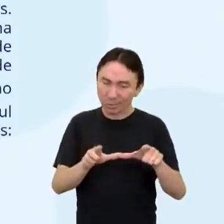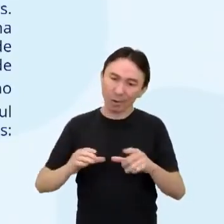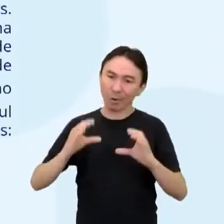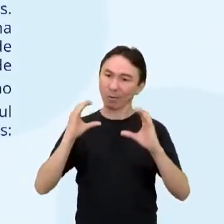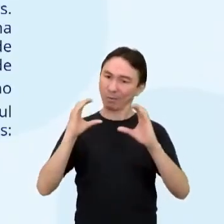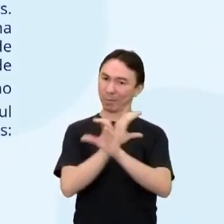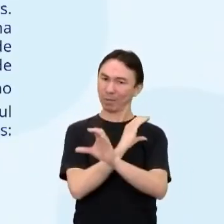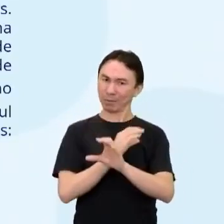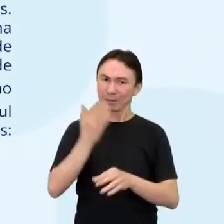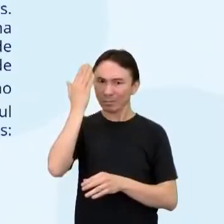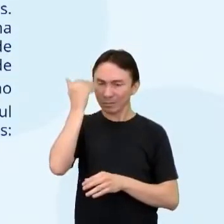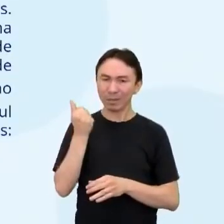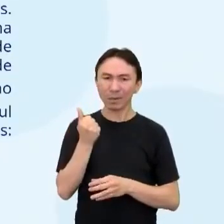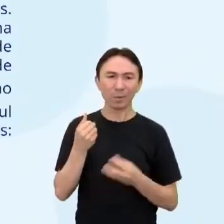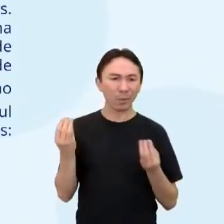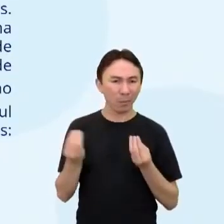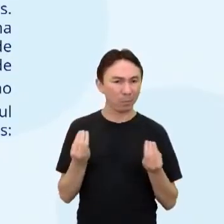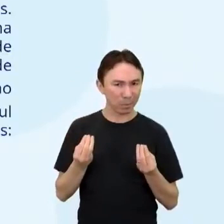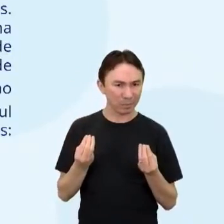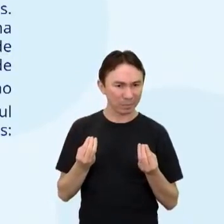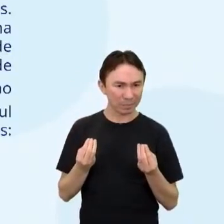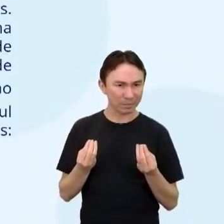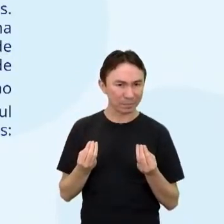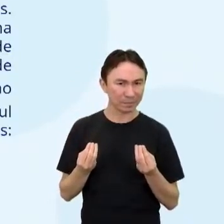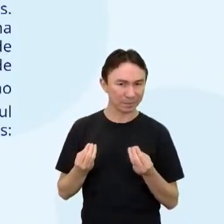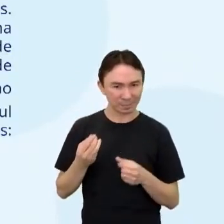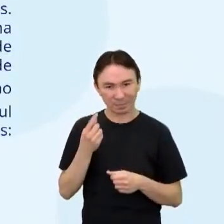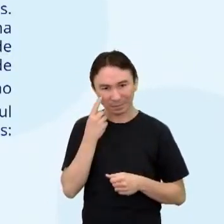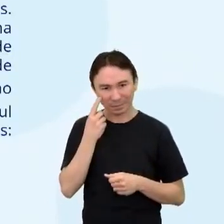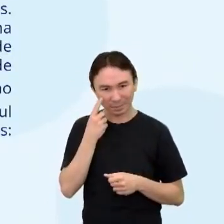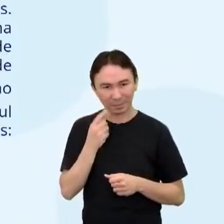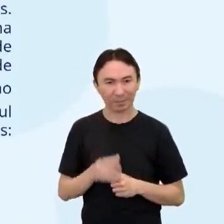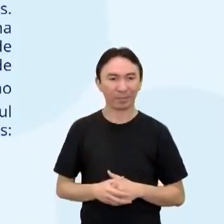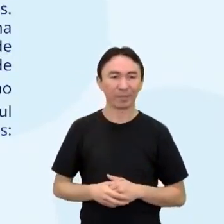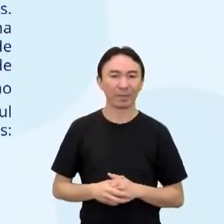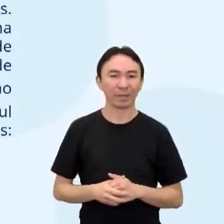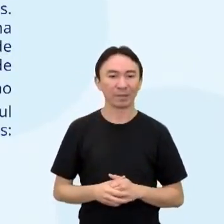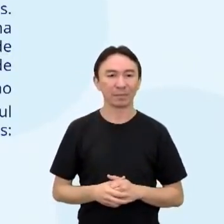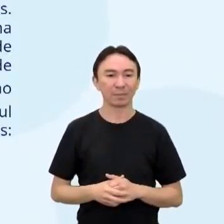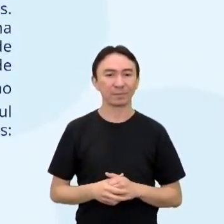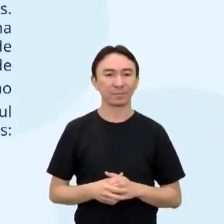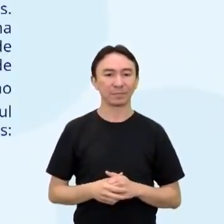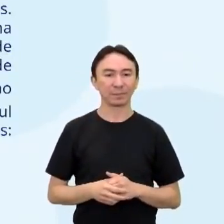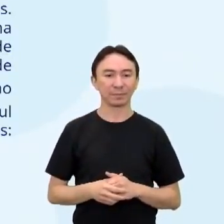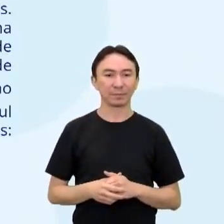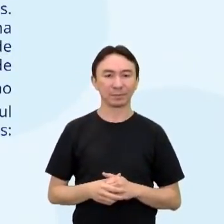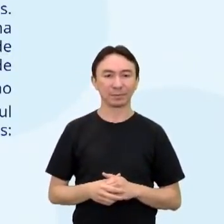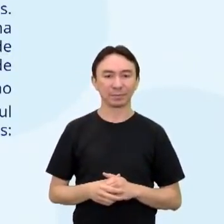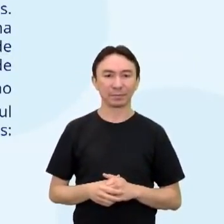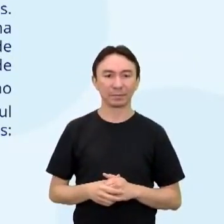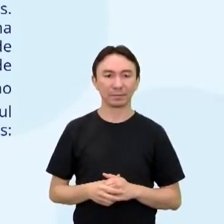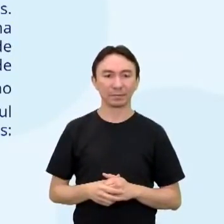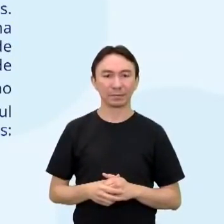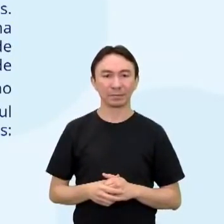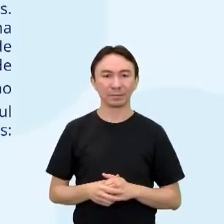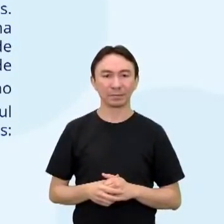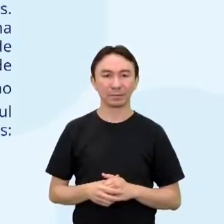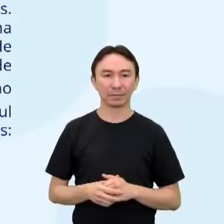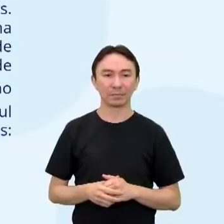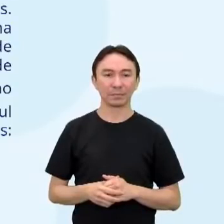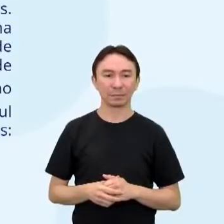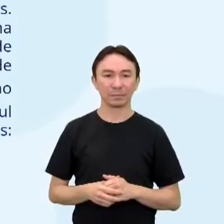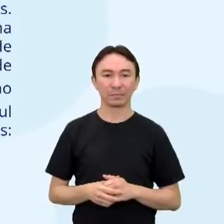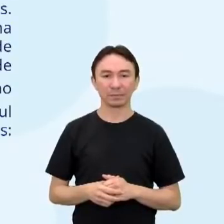cor. Porque aí vai... Roxinho. Roxinho, pode ser roxinho? Não. Amarelo. O roxo aparece, amarelo? Amarelo não aparece.